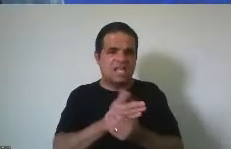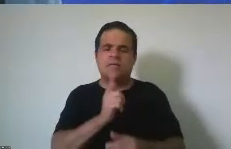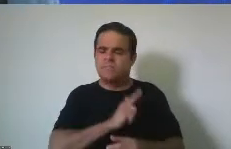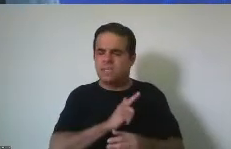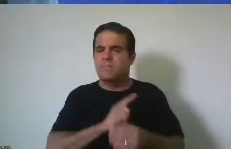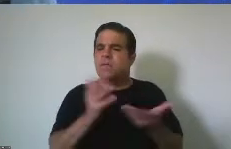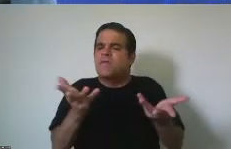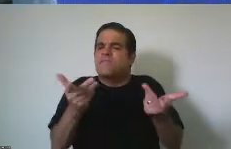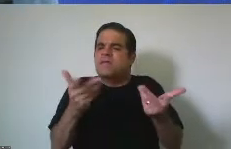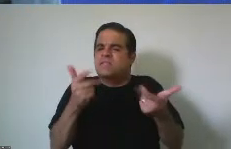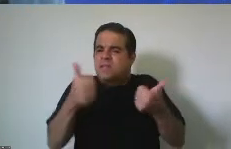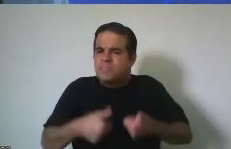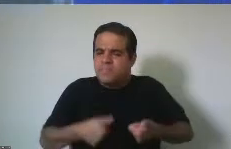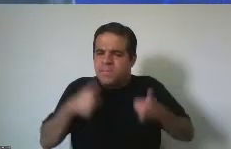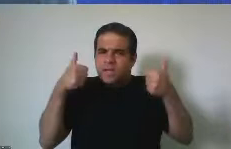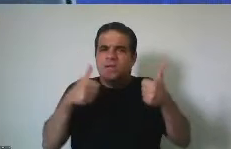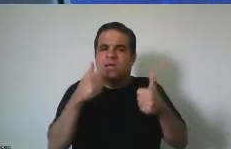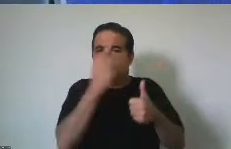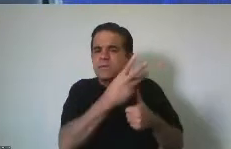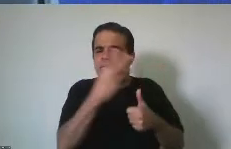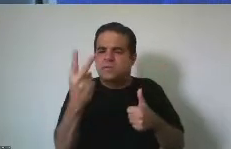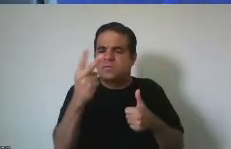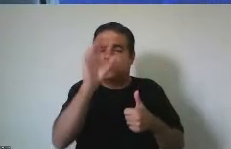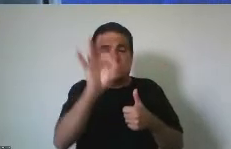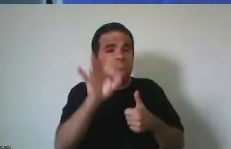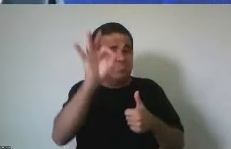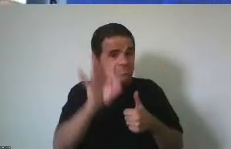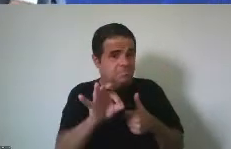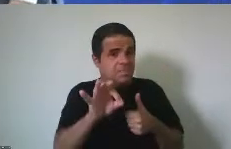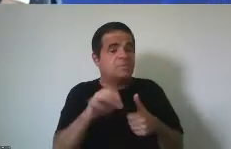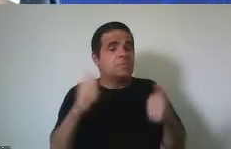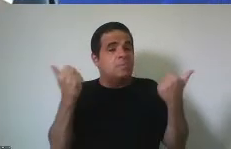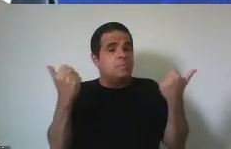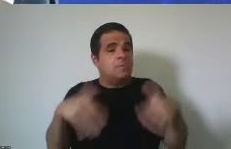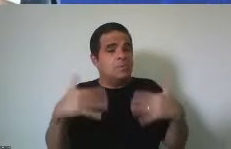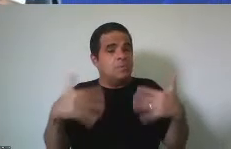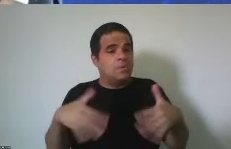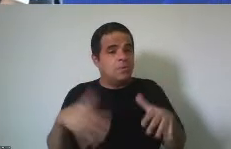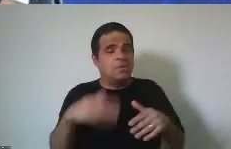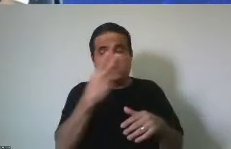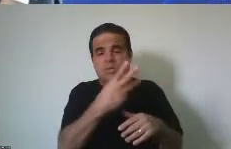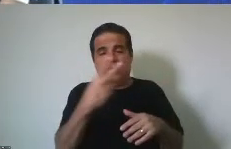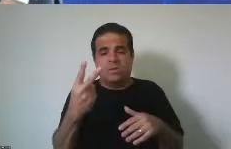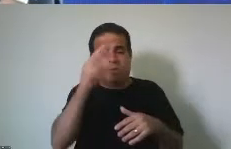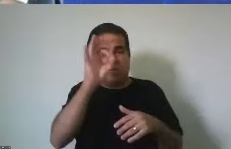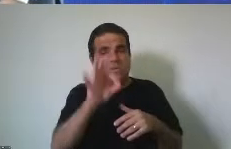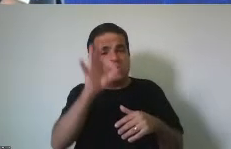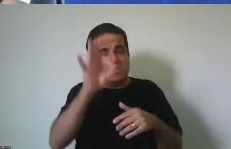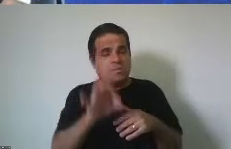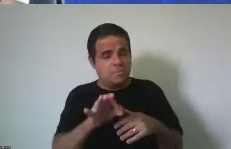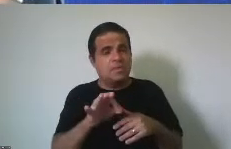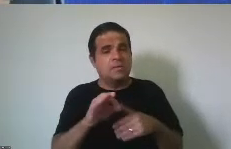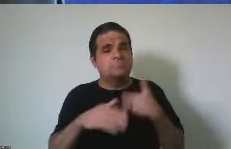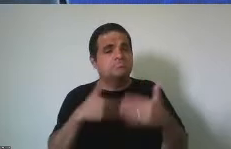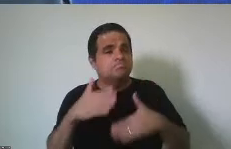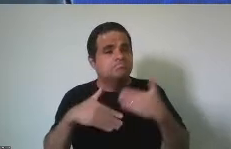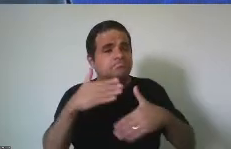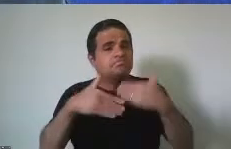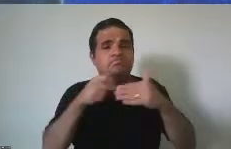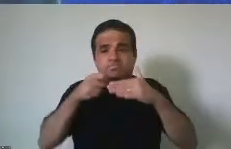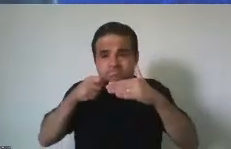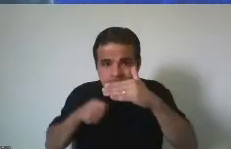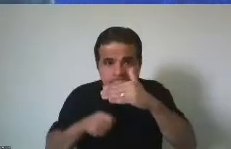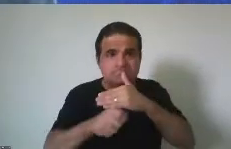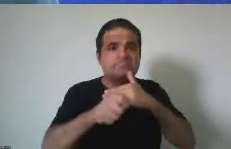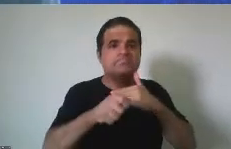eficiência de 32% se tem 32% ao reconhecimento acima do valor realmente investido esse